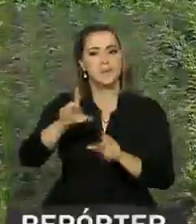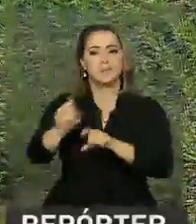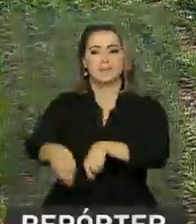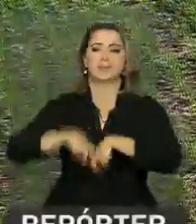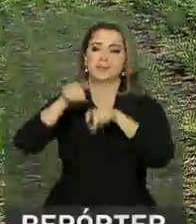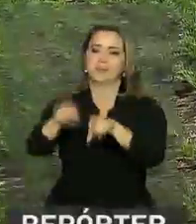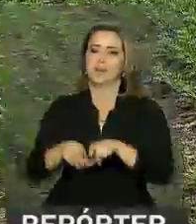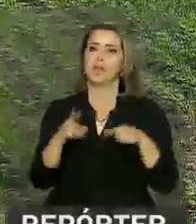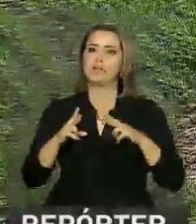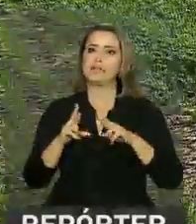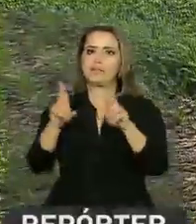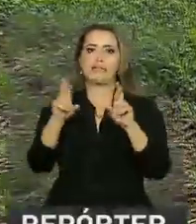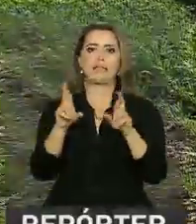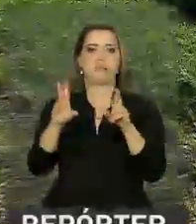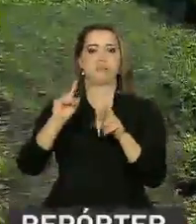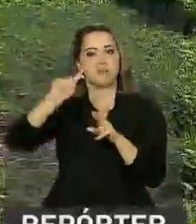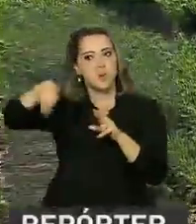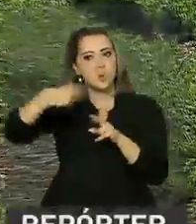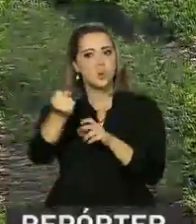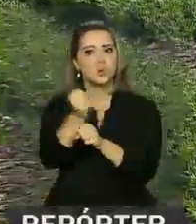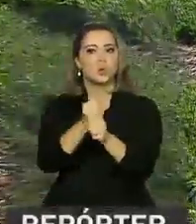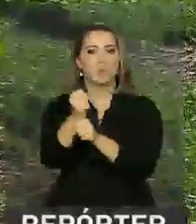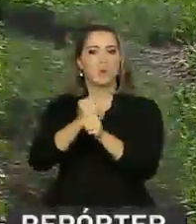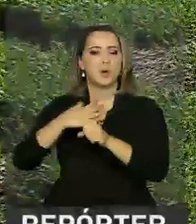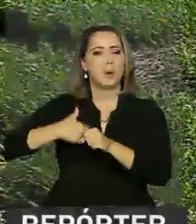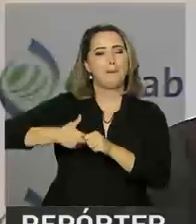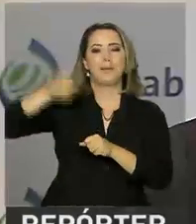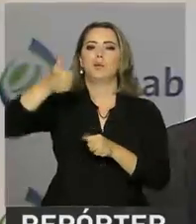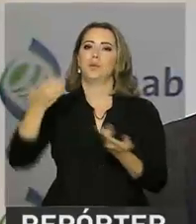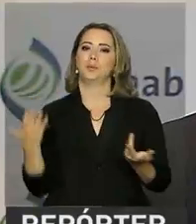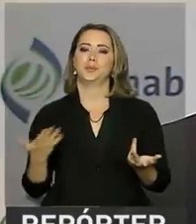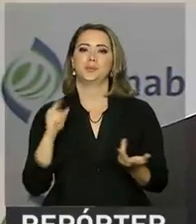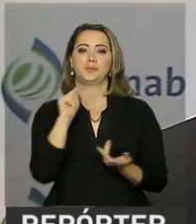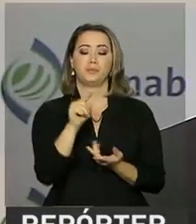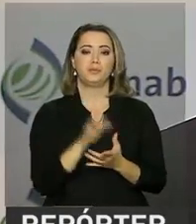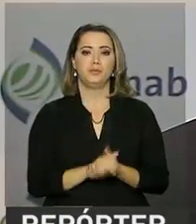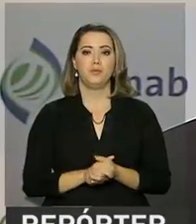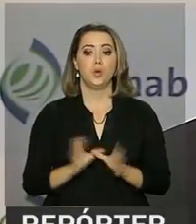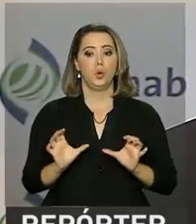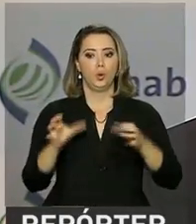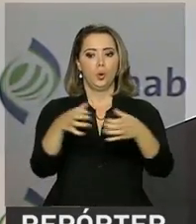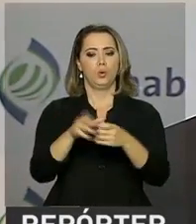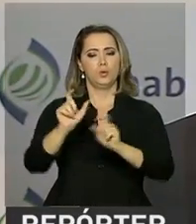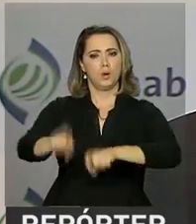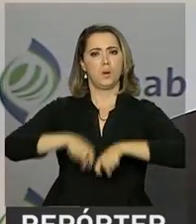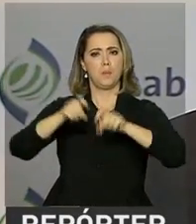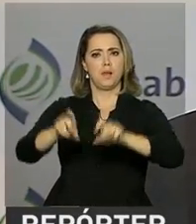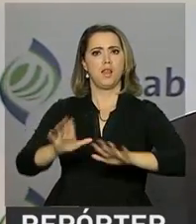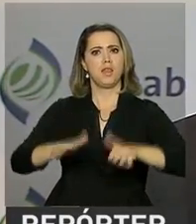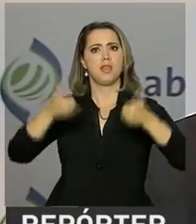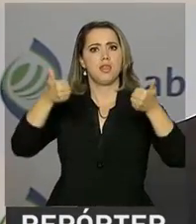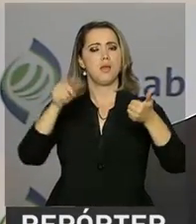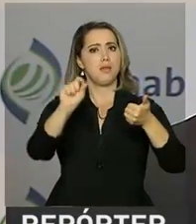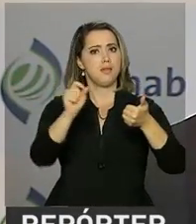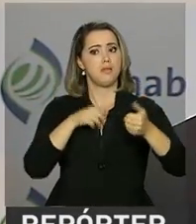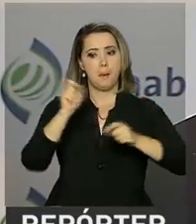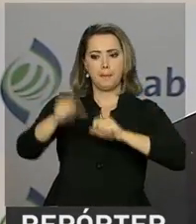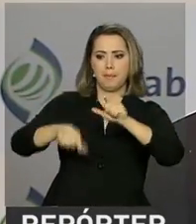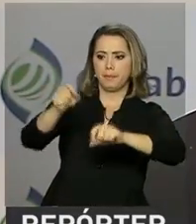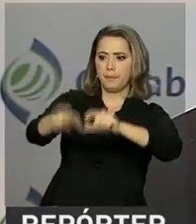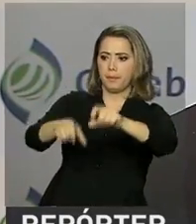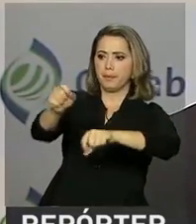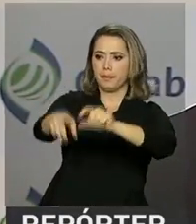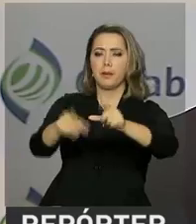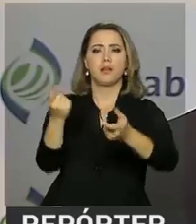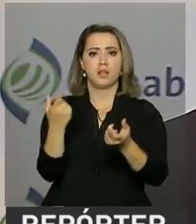com que a expectativa para a próxima safra seja ainda melhor produtor vai ter ânimo para fazer os investimento é uma sinalização de que o